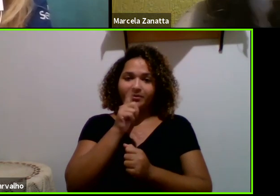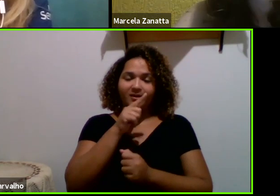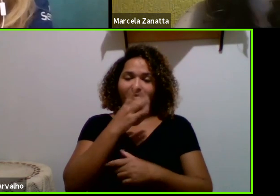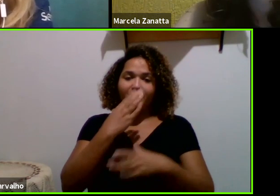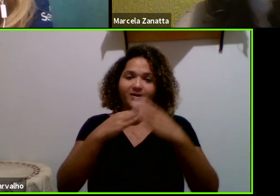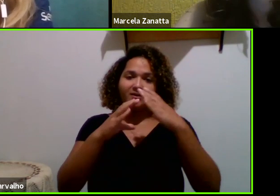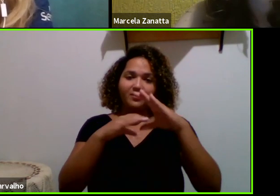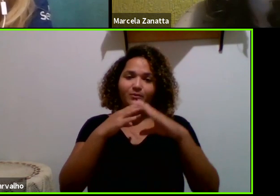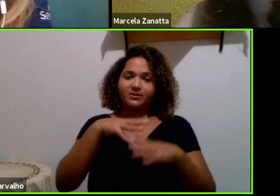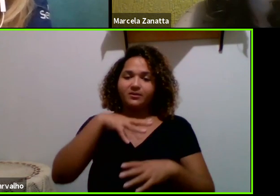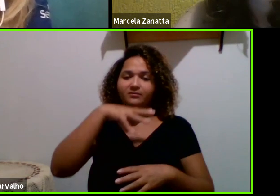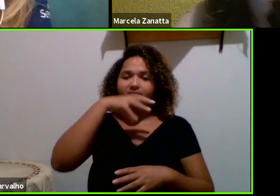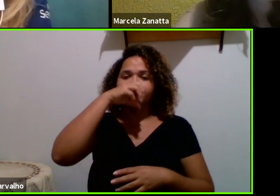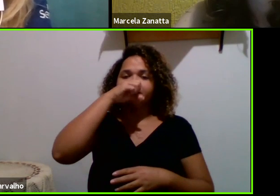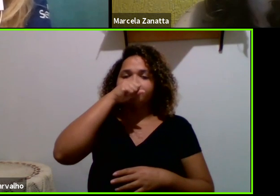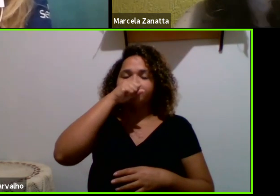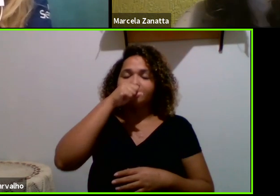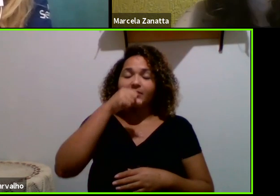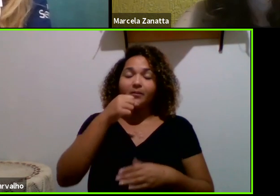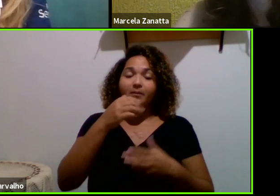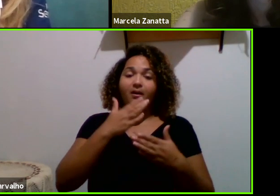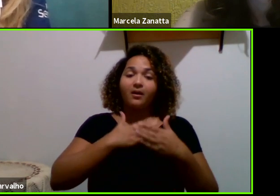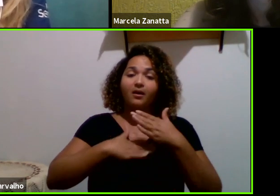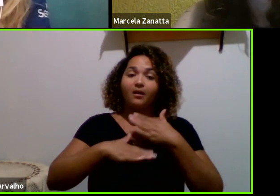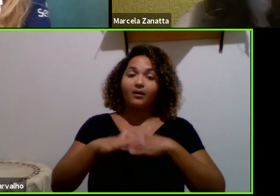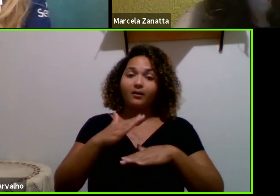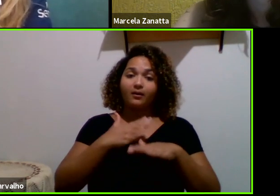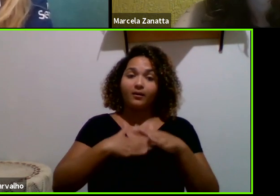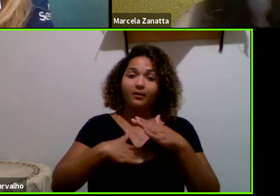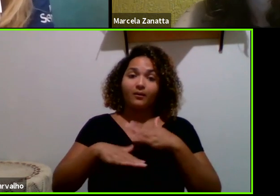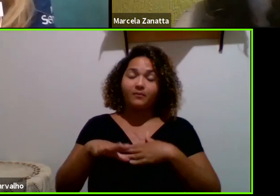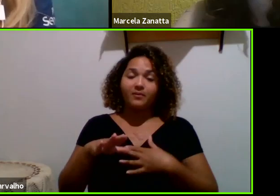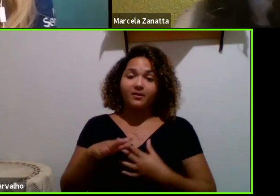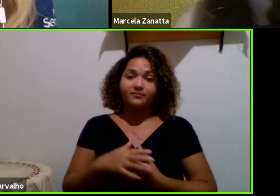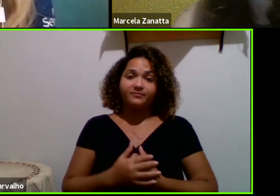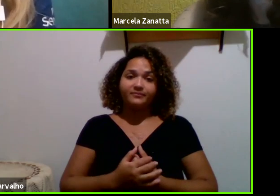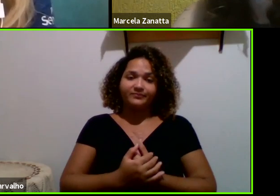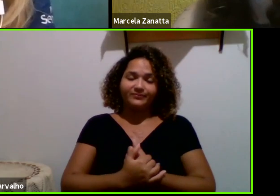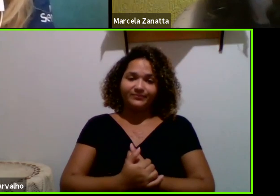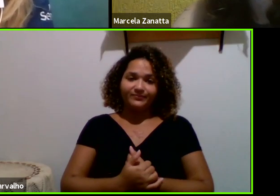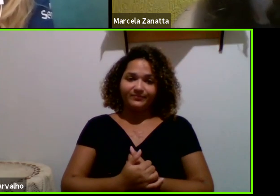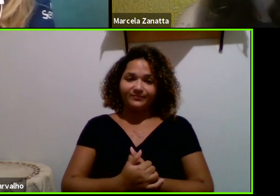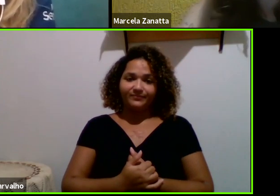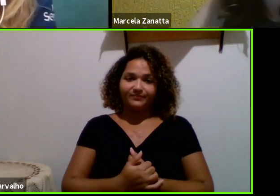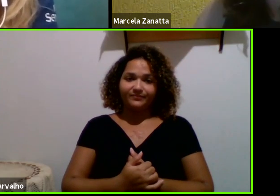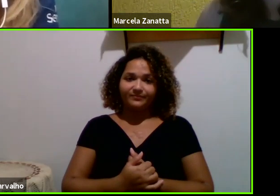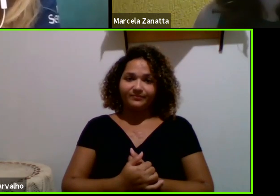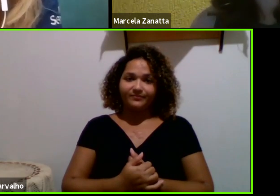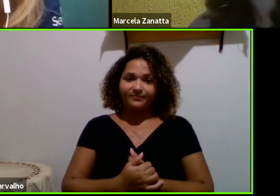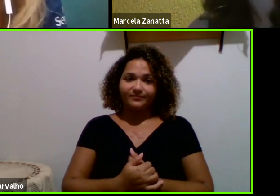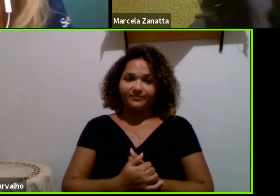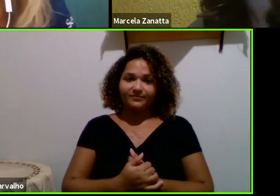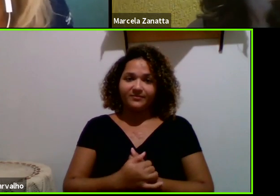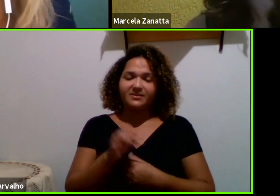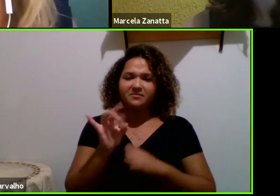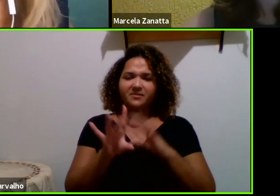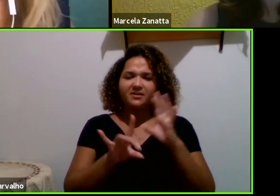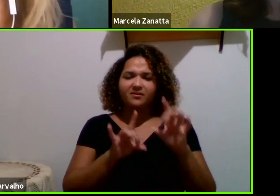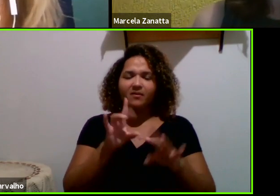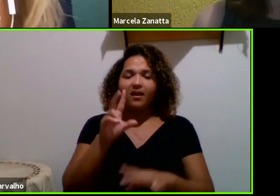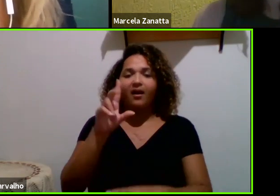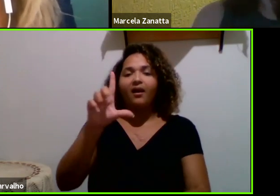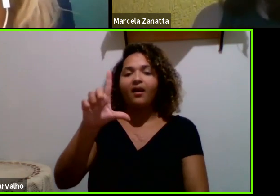são tranquilizantes, alguns aromas são calmantes, em especial a lavanda, né? A